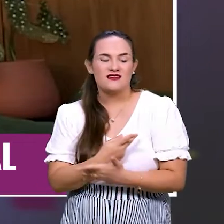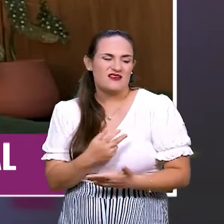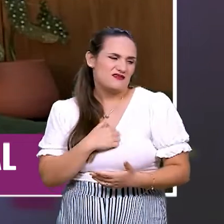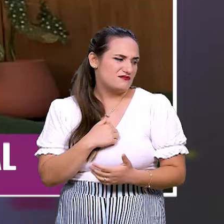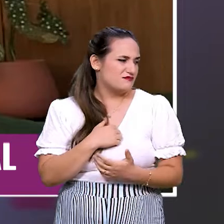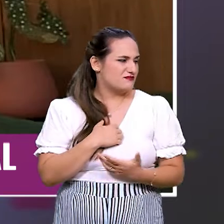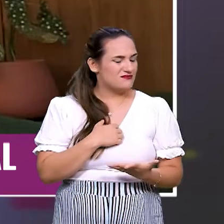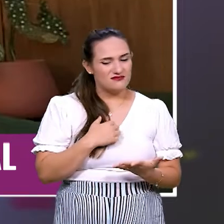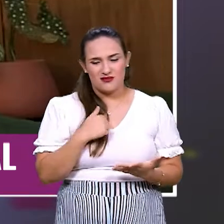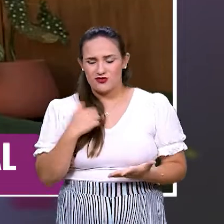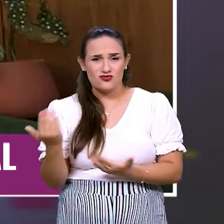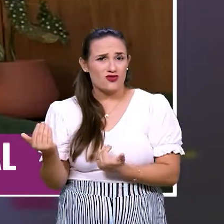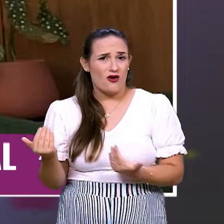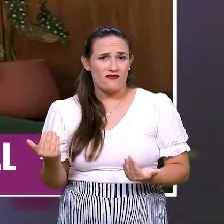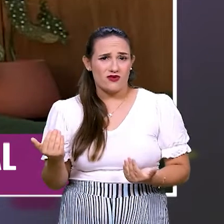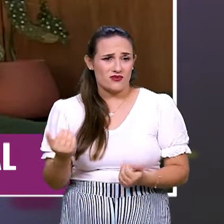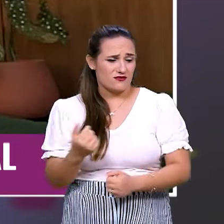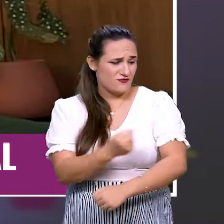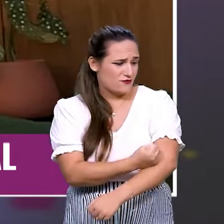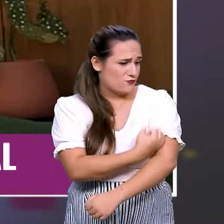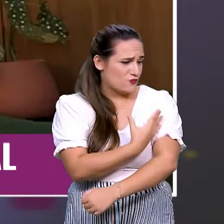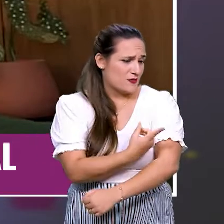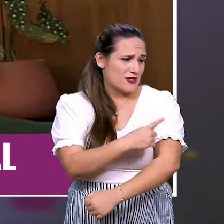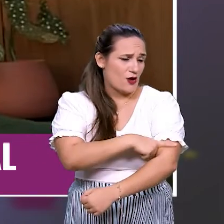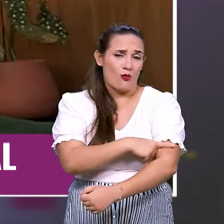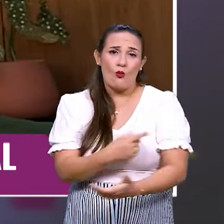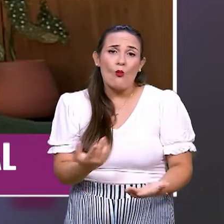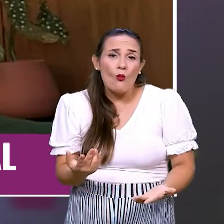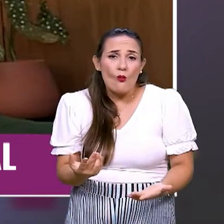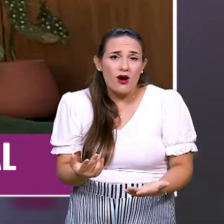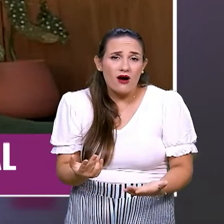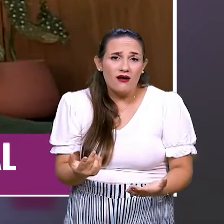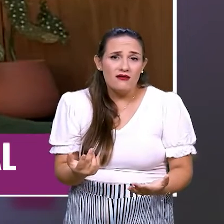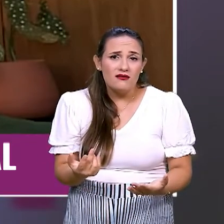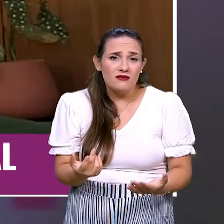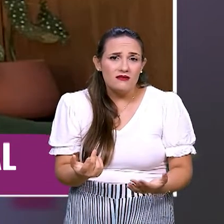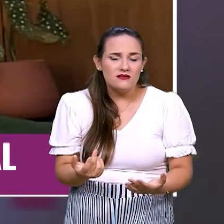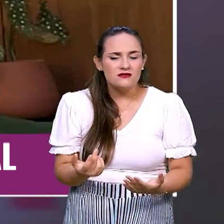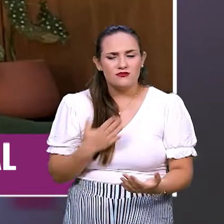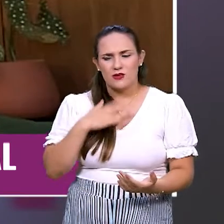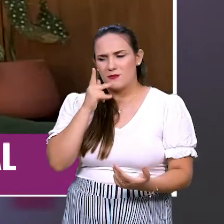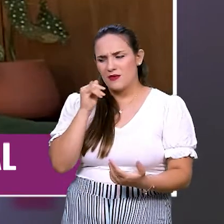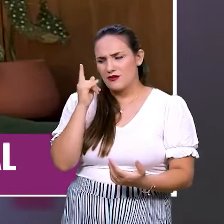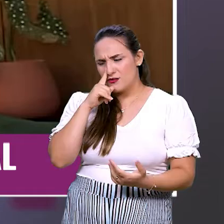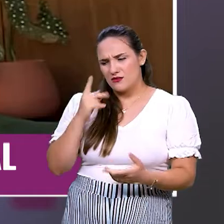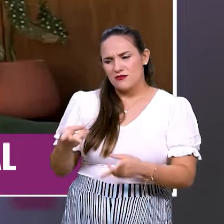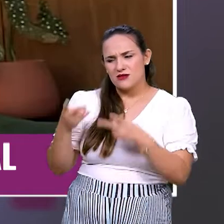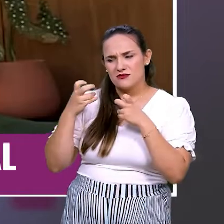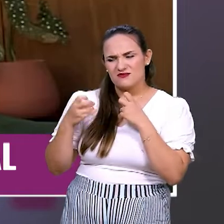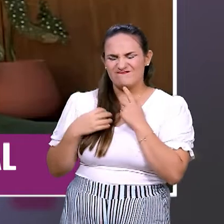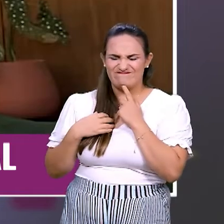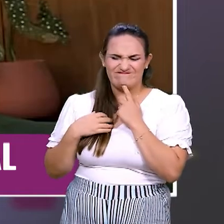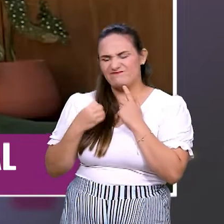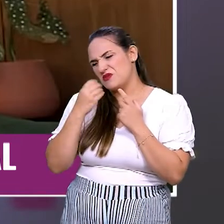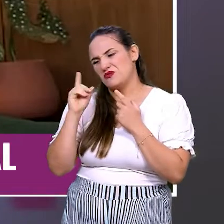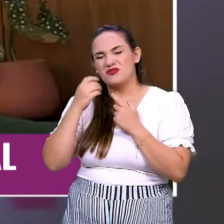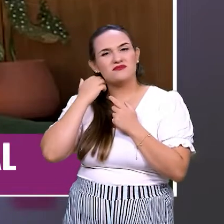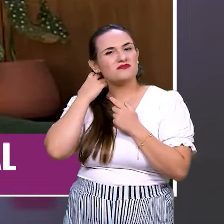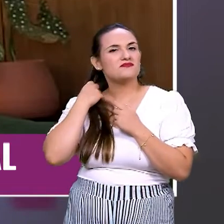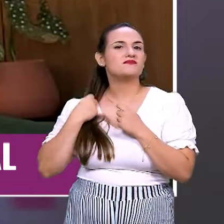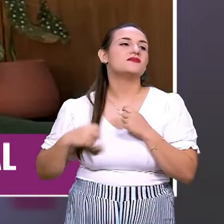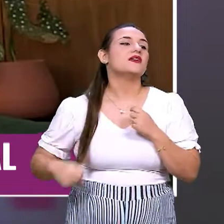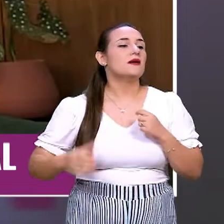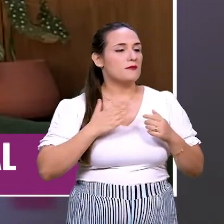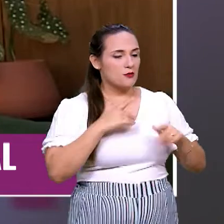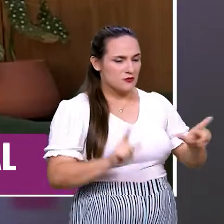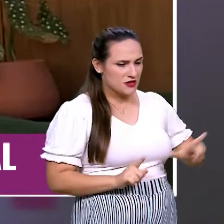repercutindo, assim, no meu bem-estar. Eu era uma criança muito nova, estava no Fundamental 1 ainda, mas aí meus pais identificaram que aquela escola